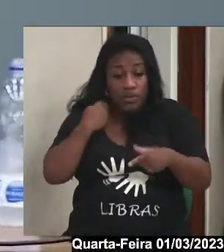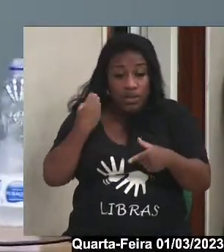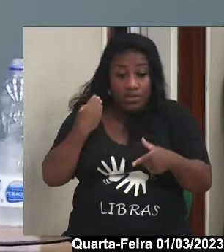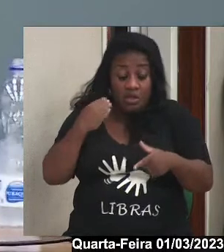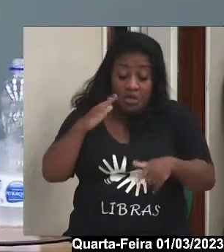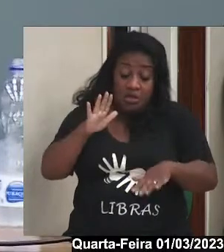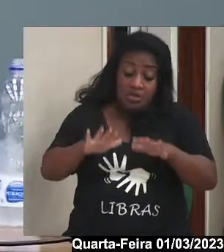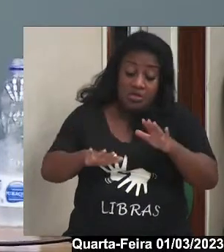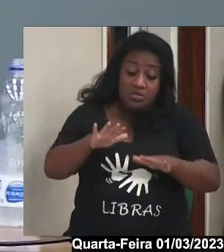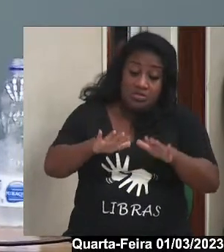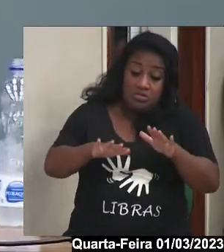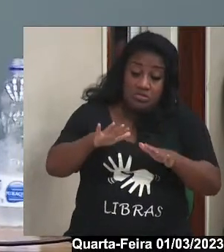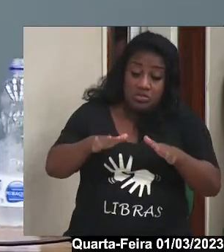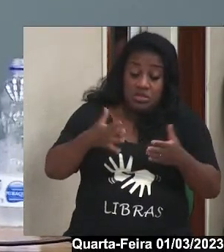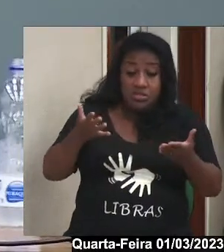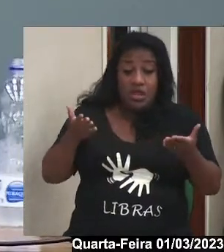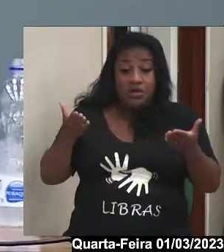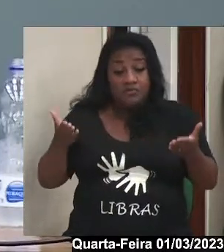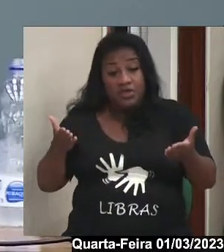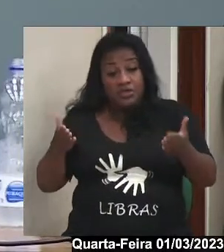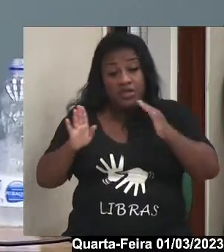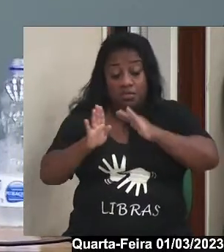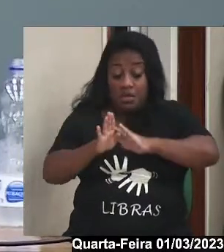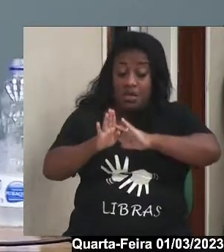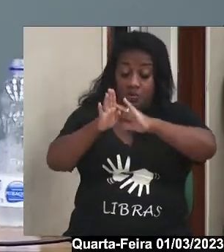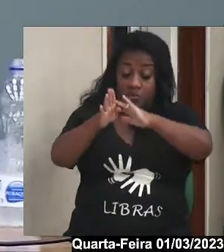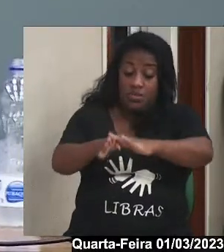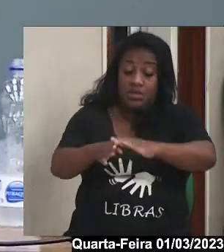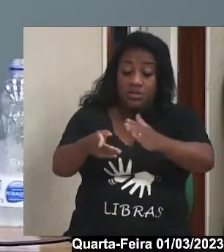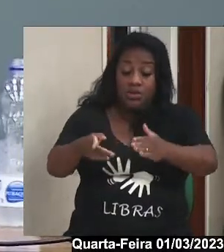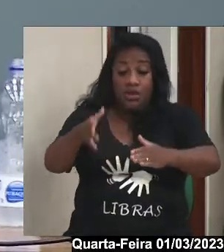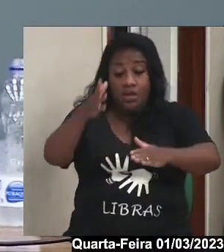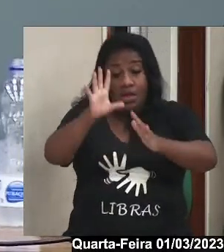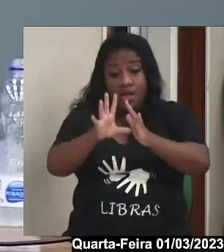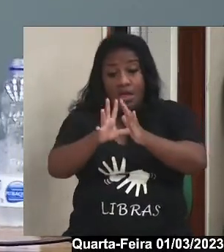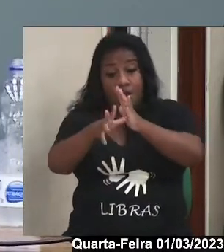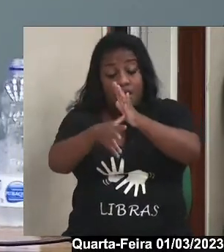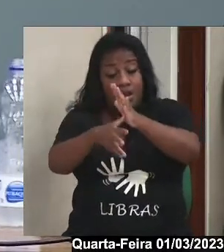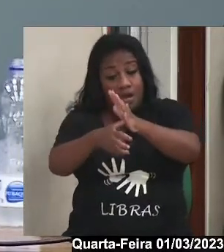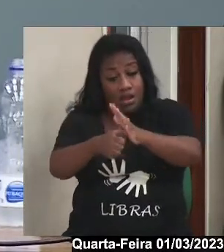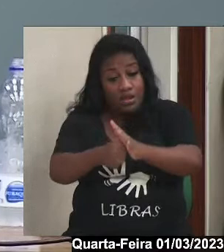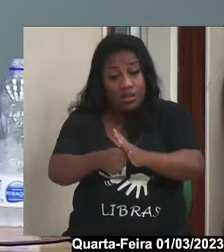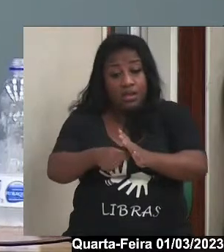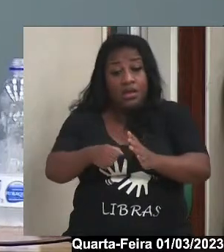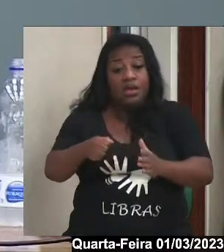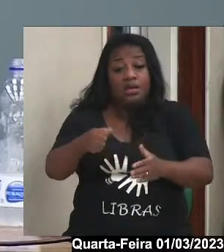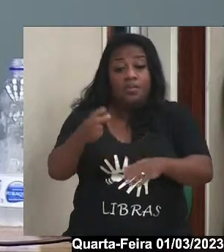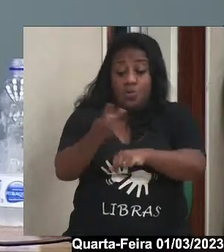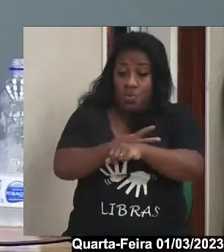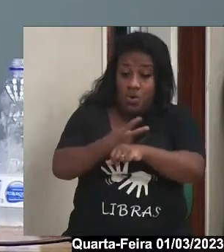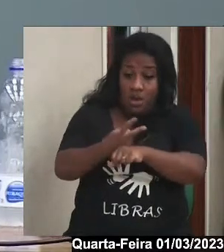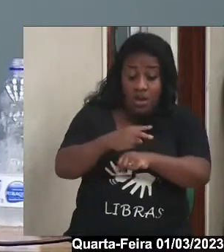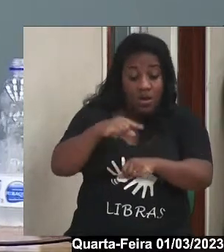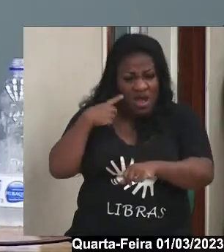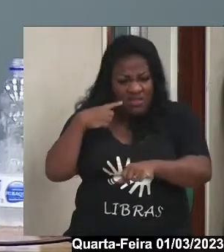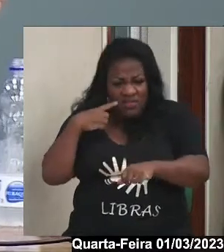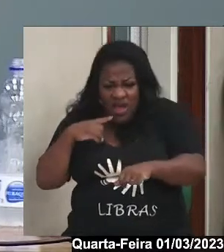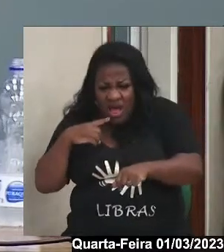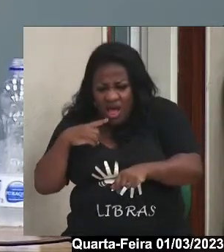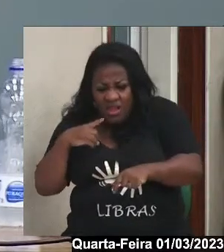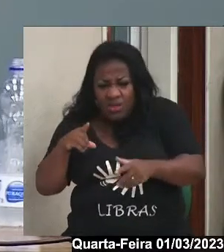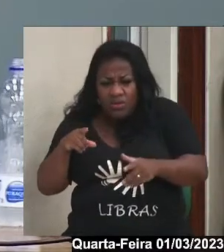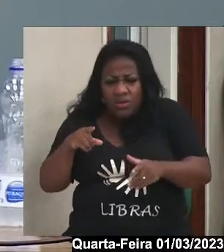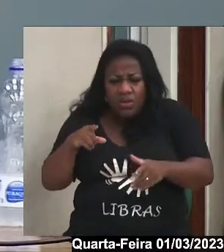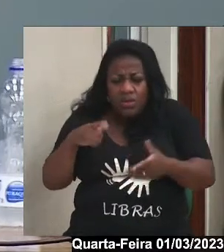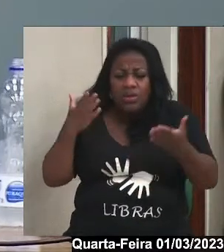agora? Procurando auxílio para o criminoso, era procurando uma maneira de pagar um advogado para o criminoso. É isso que